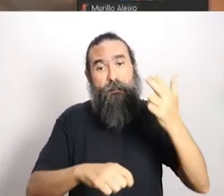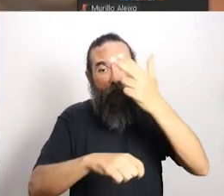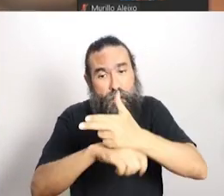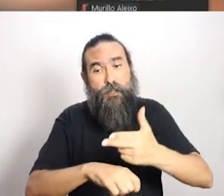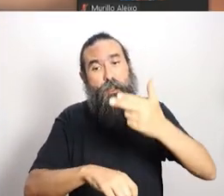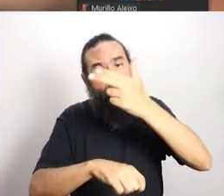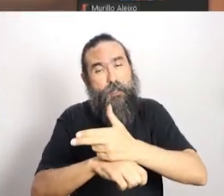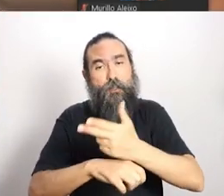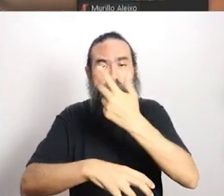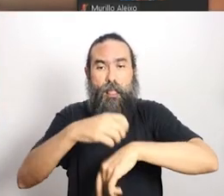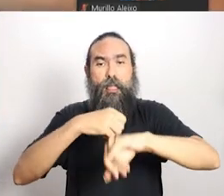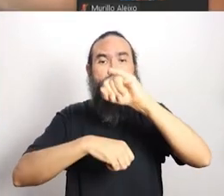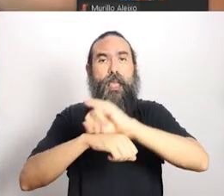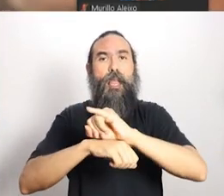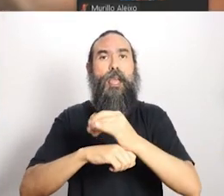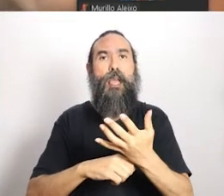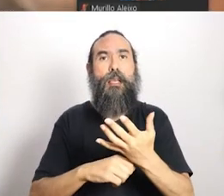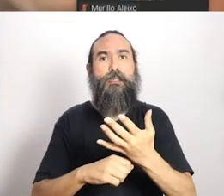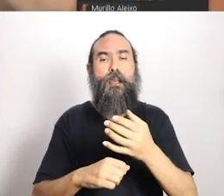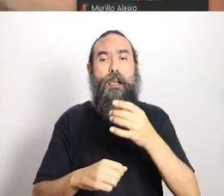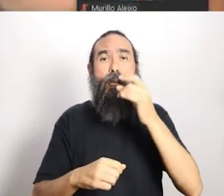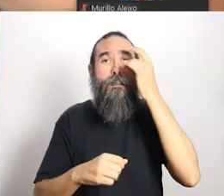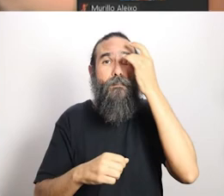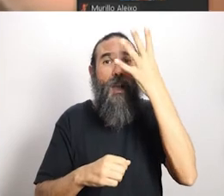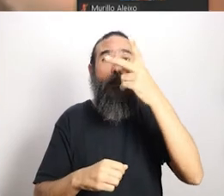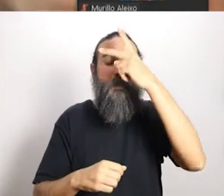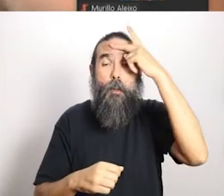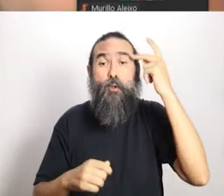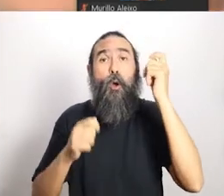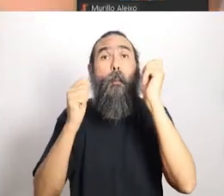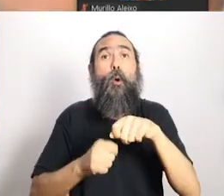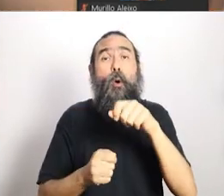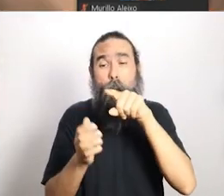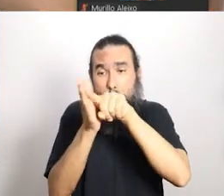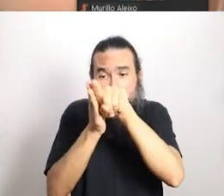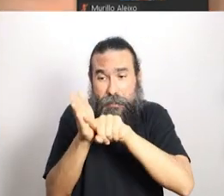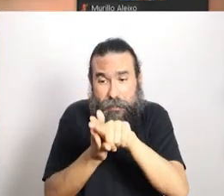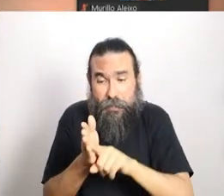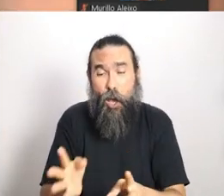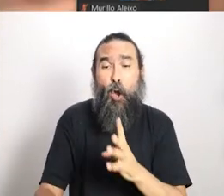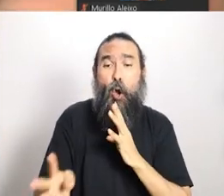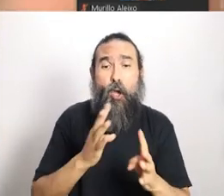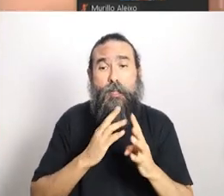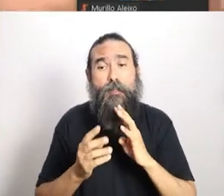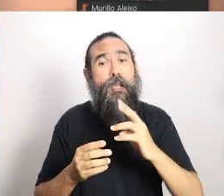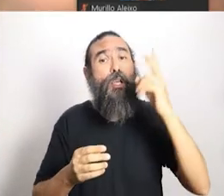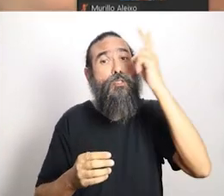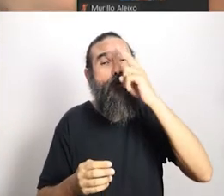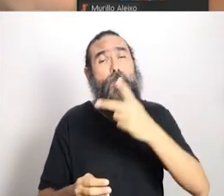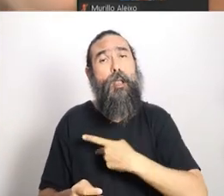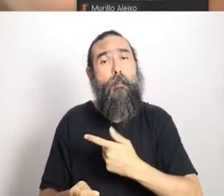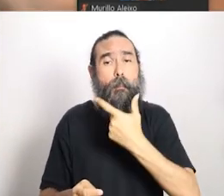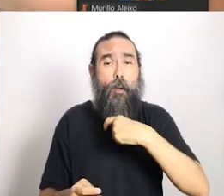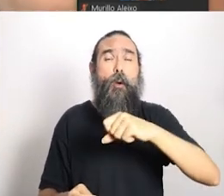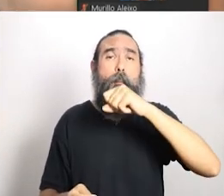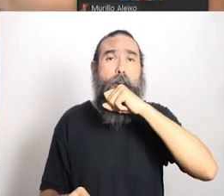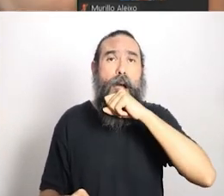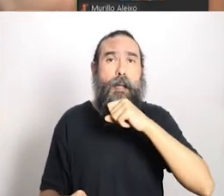que o pesquisam, que querem saber sobre ele. E hoje, o que eu tento fazer,